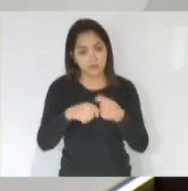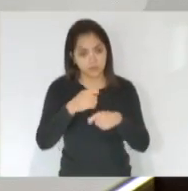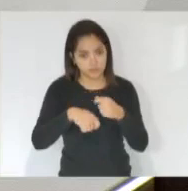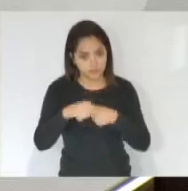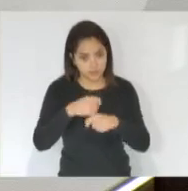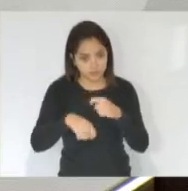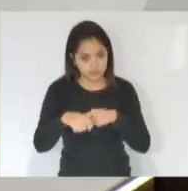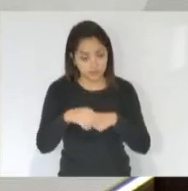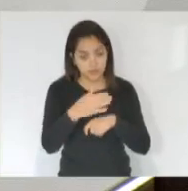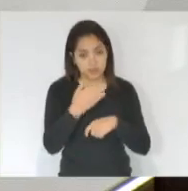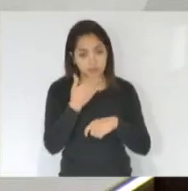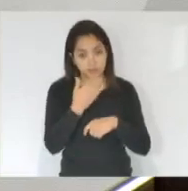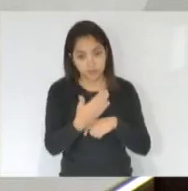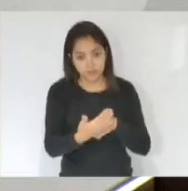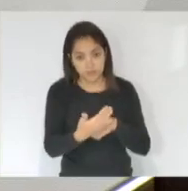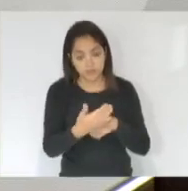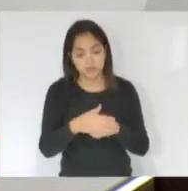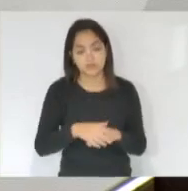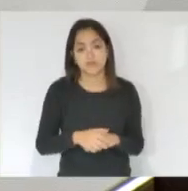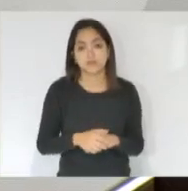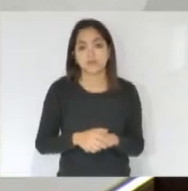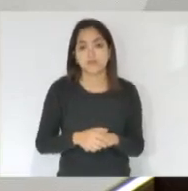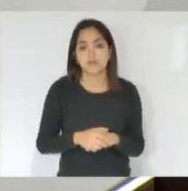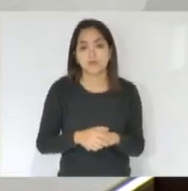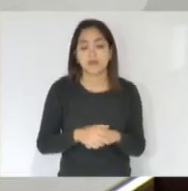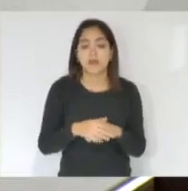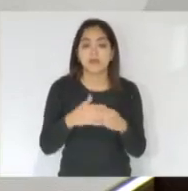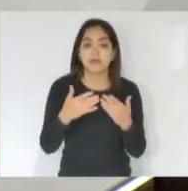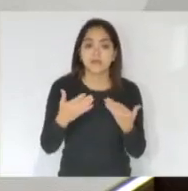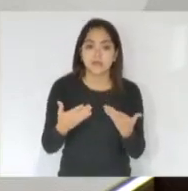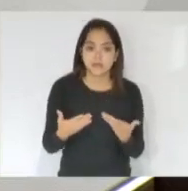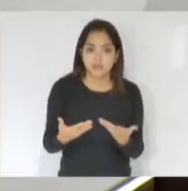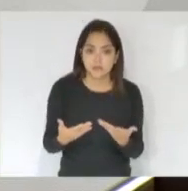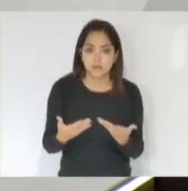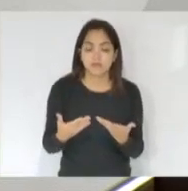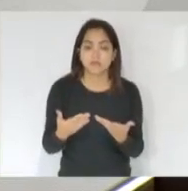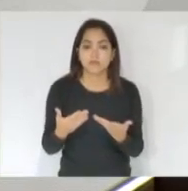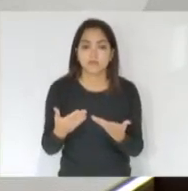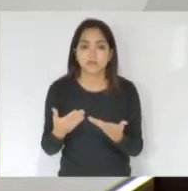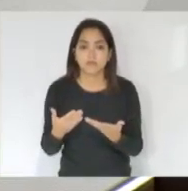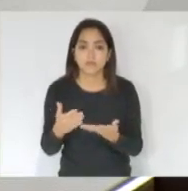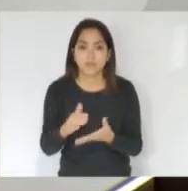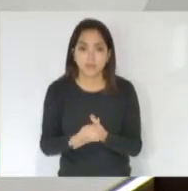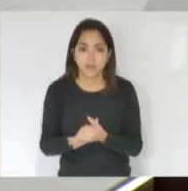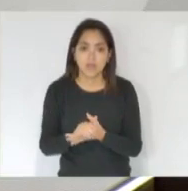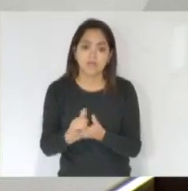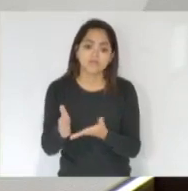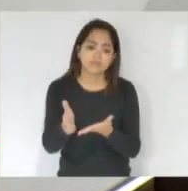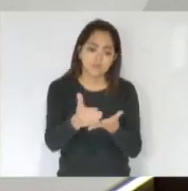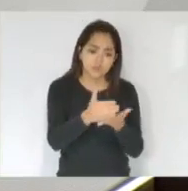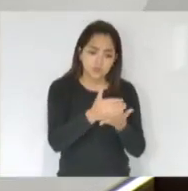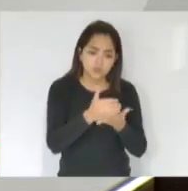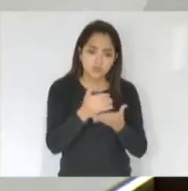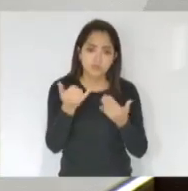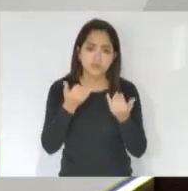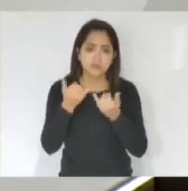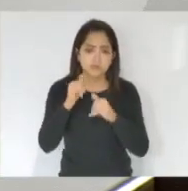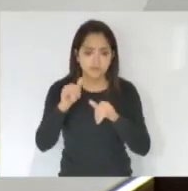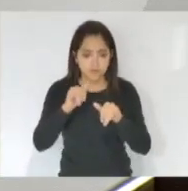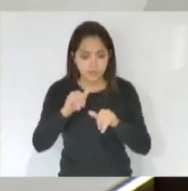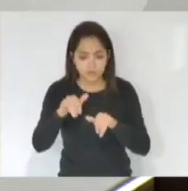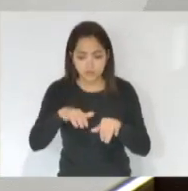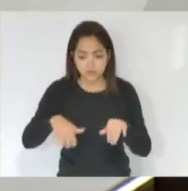pediu. A Assembleia Legislativa colheu as informações do setor produtivo de